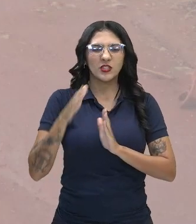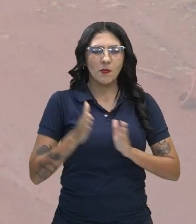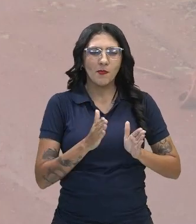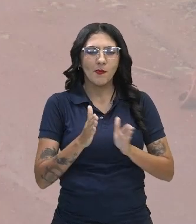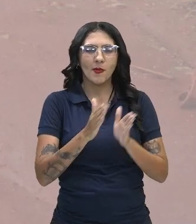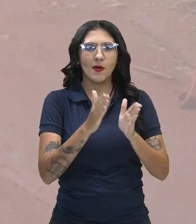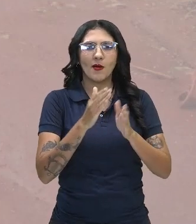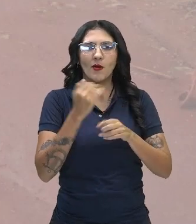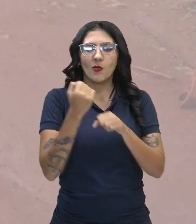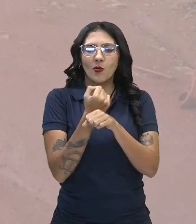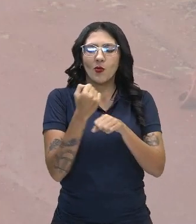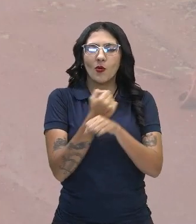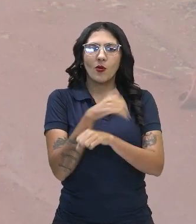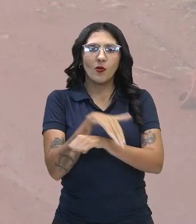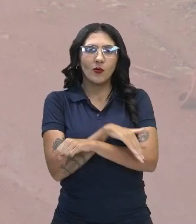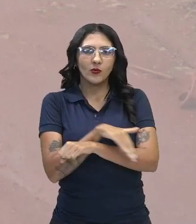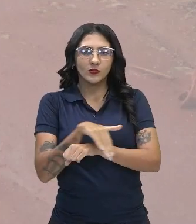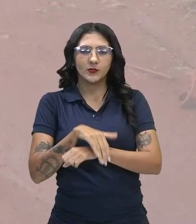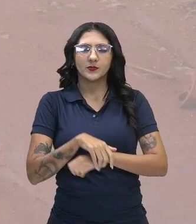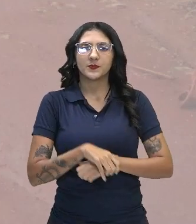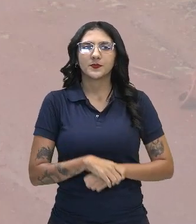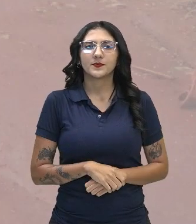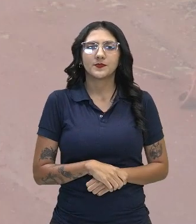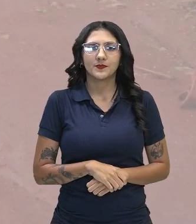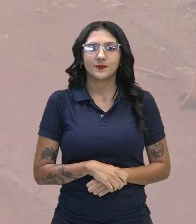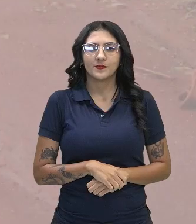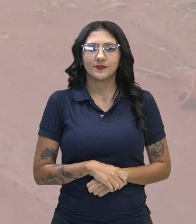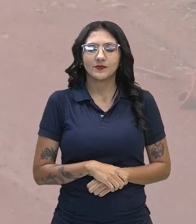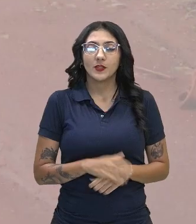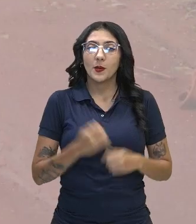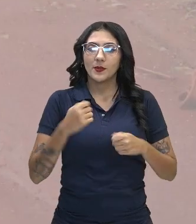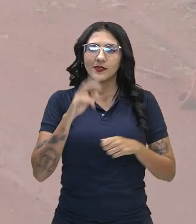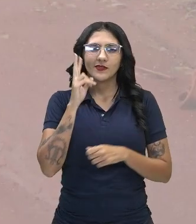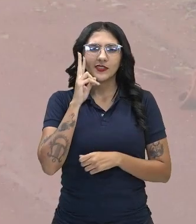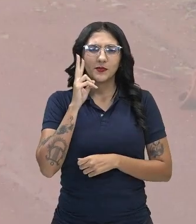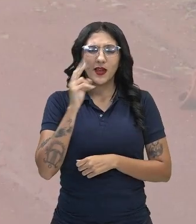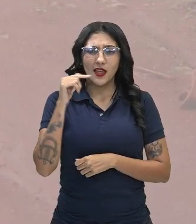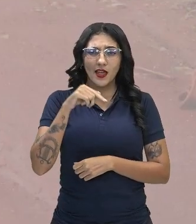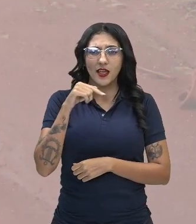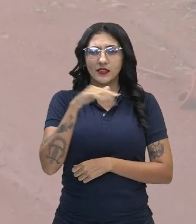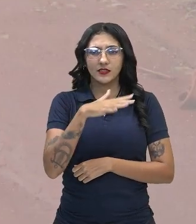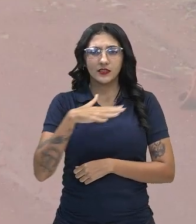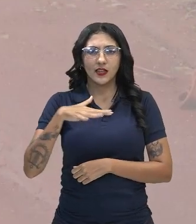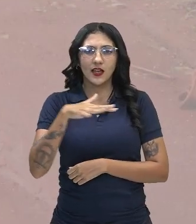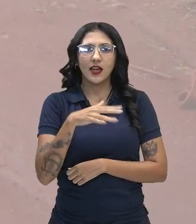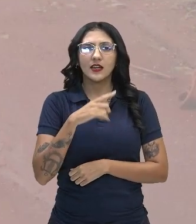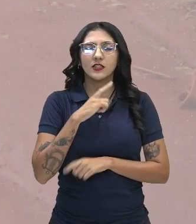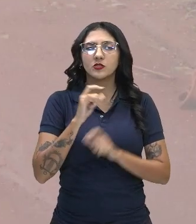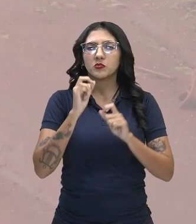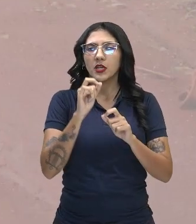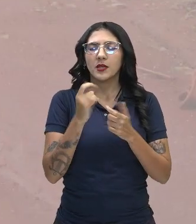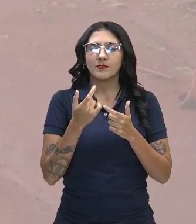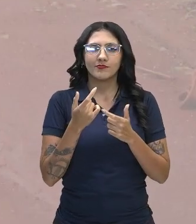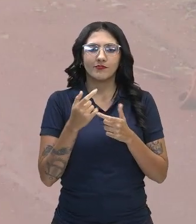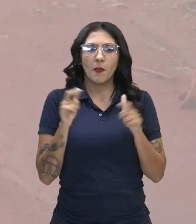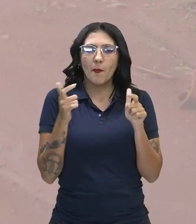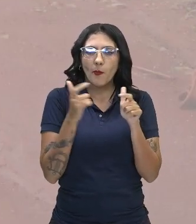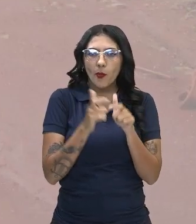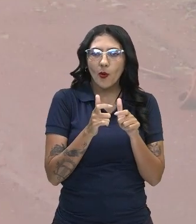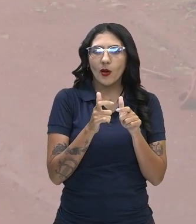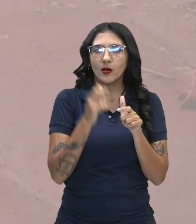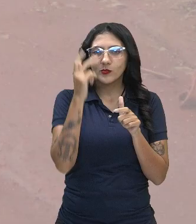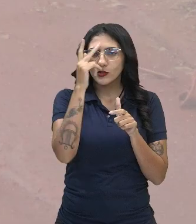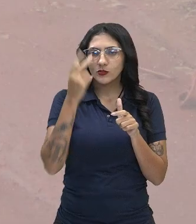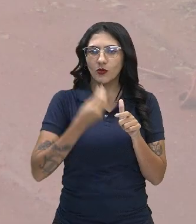BR-319. A gente precisa lembrar, gente, que essa região existia, né, um vazio demográfico, e para chamar